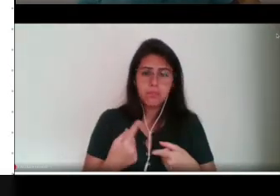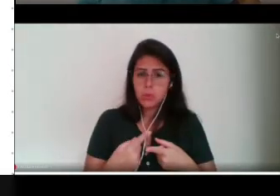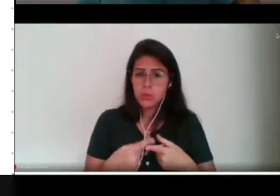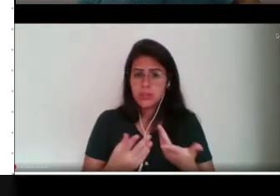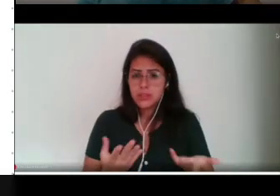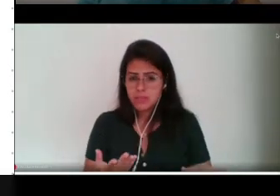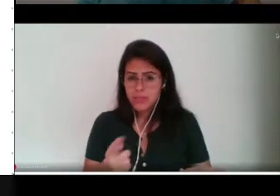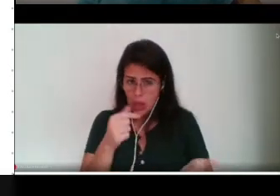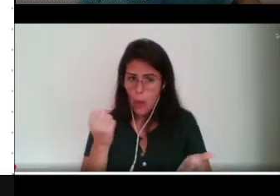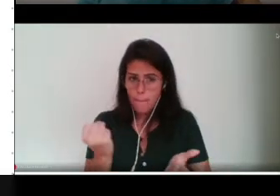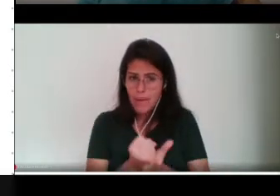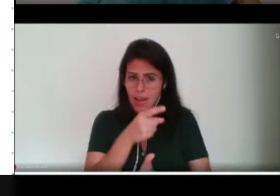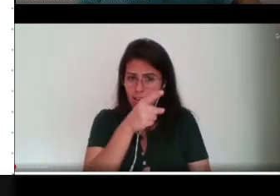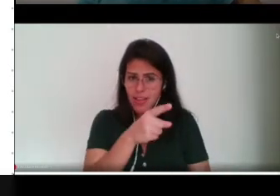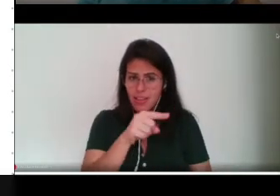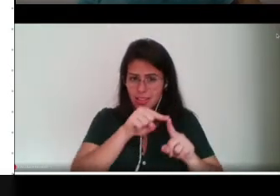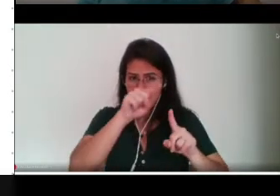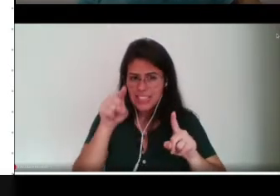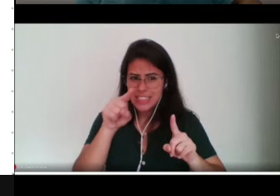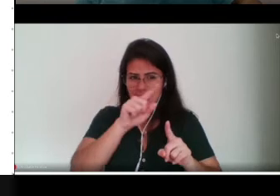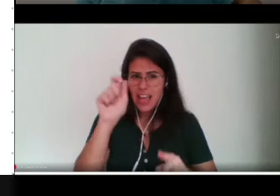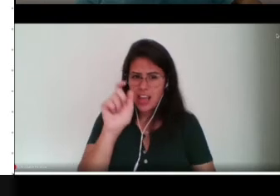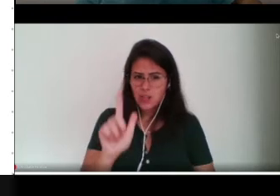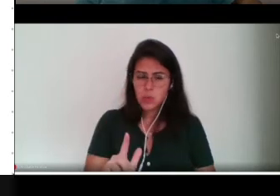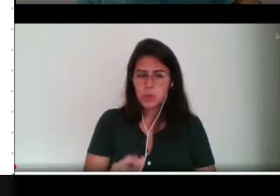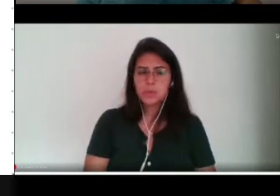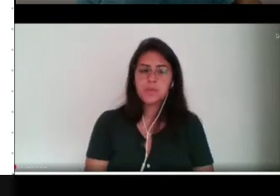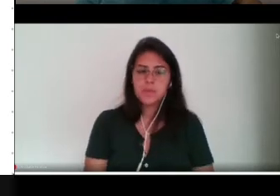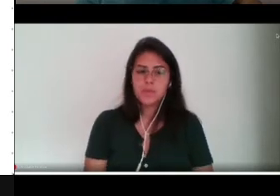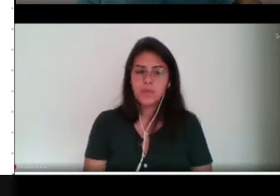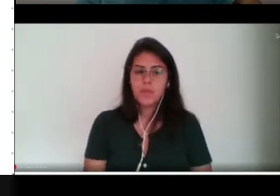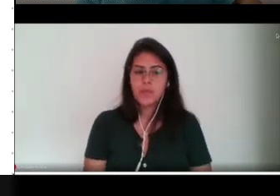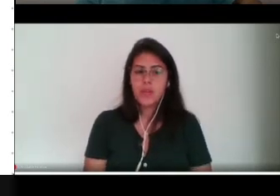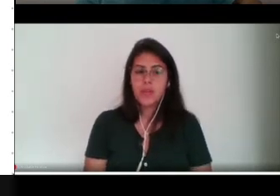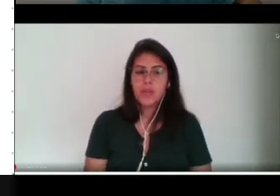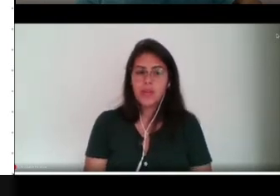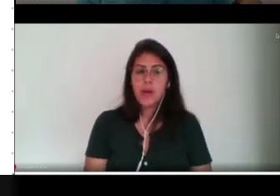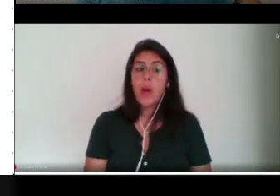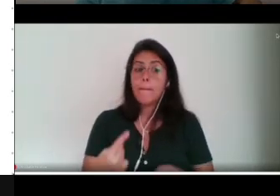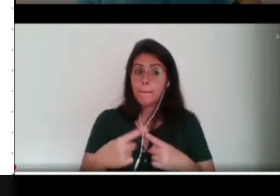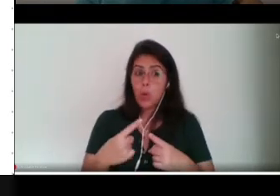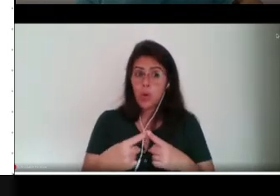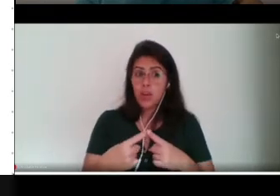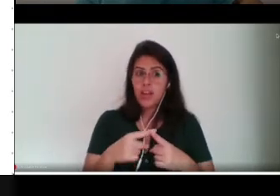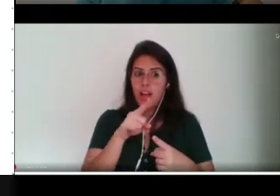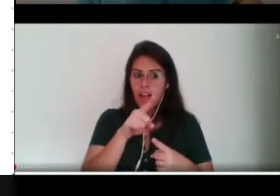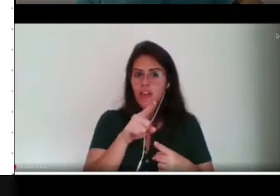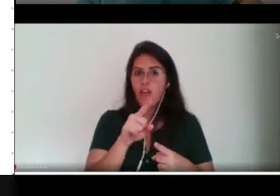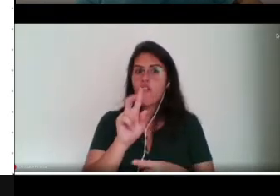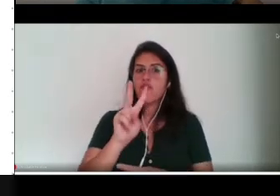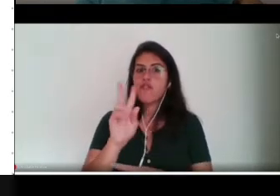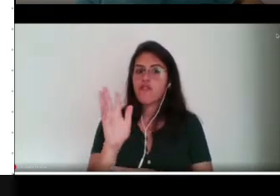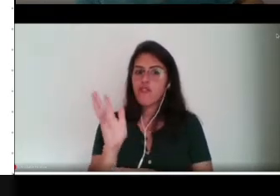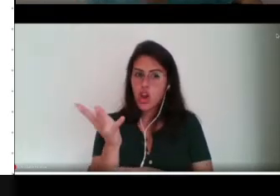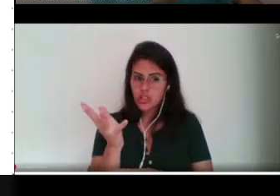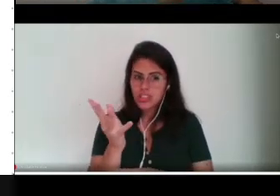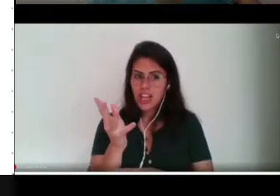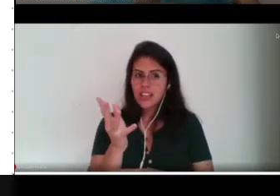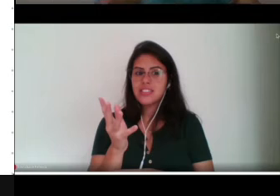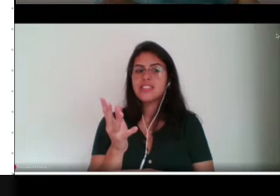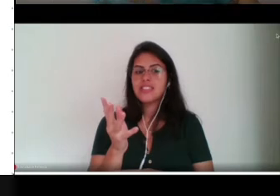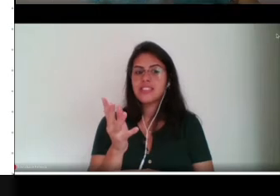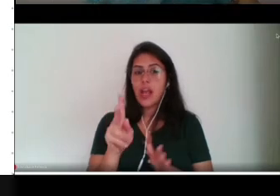aqui, ó, a velocidade, que é a inclinação, ela é